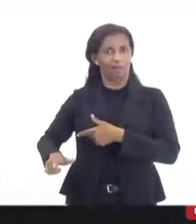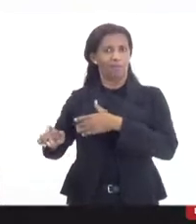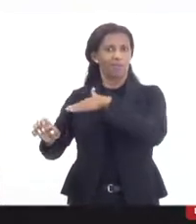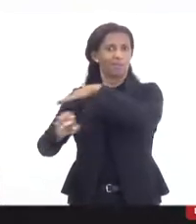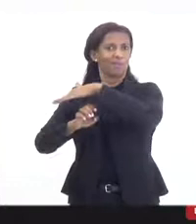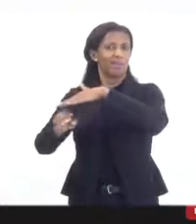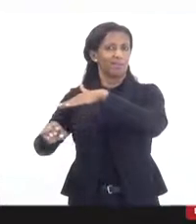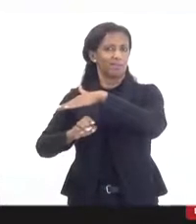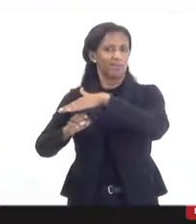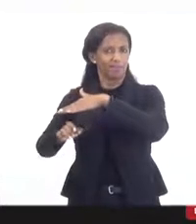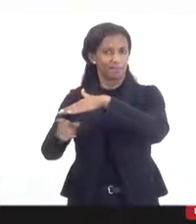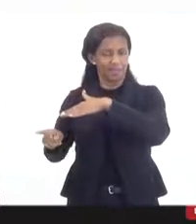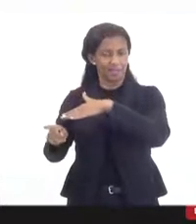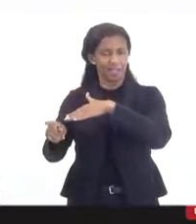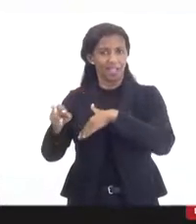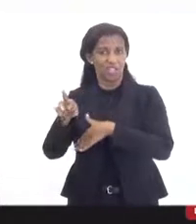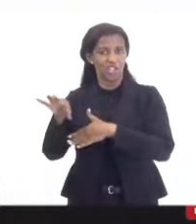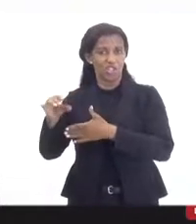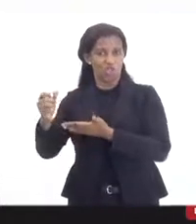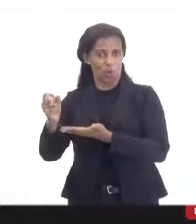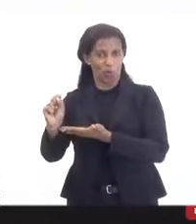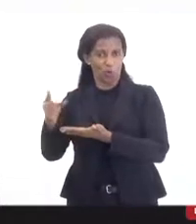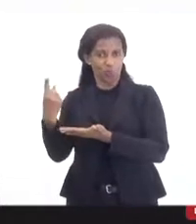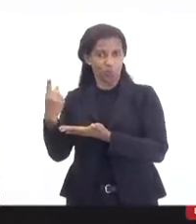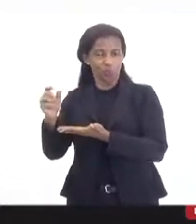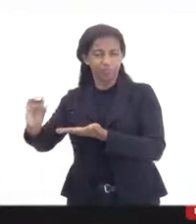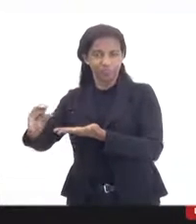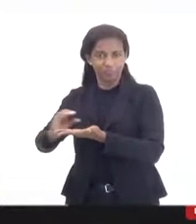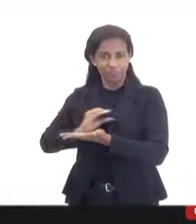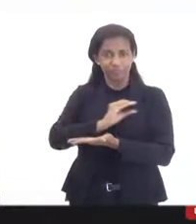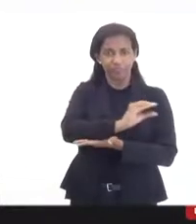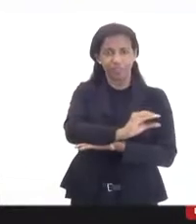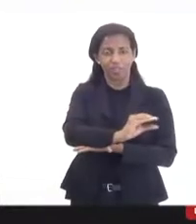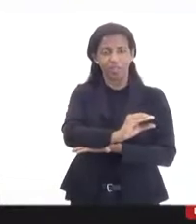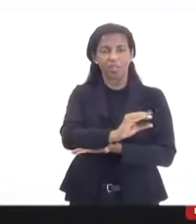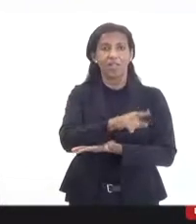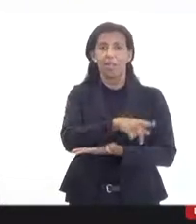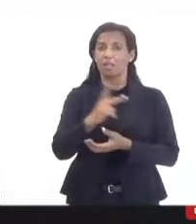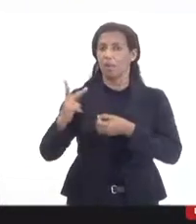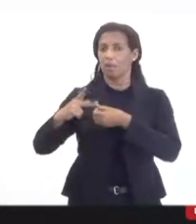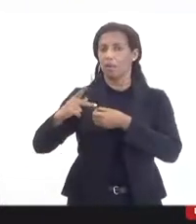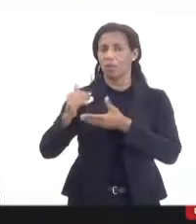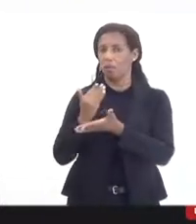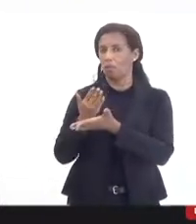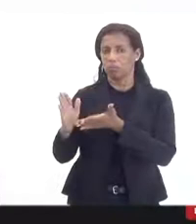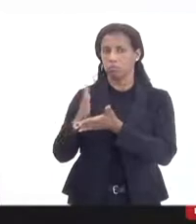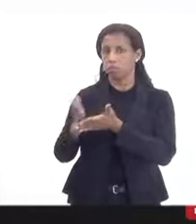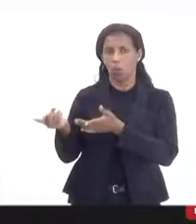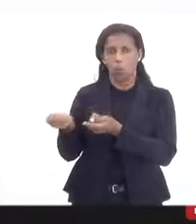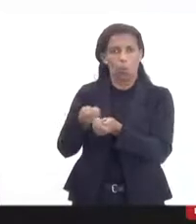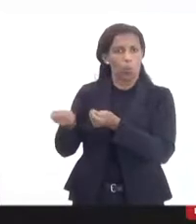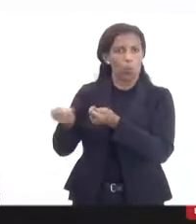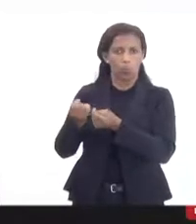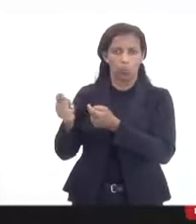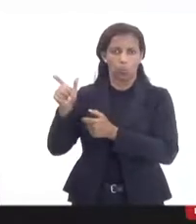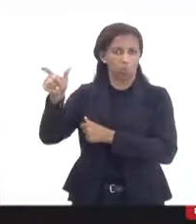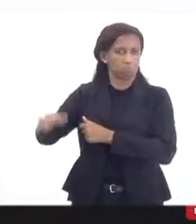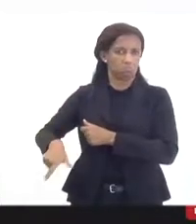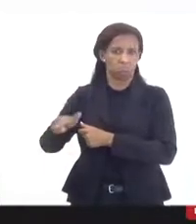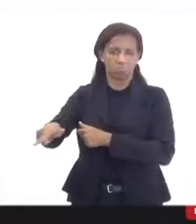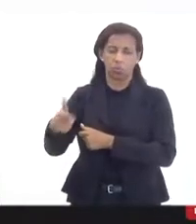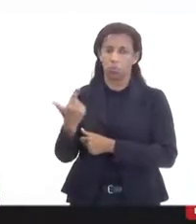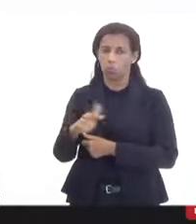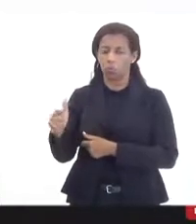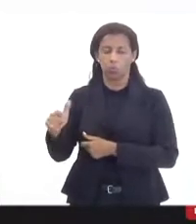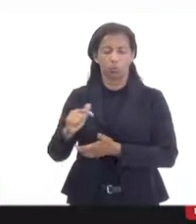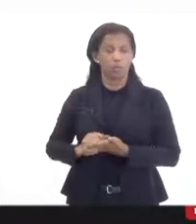aplicar o fator de estorno dela, de uma operação que ela dá saída, que a Petrobras não tem qualquer controle sobre ela,